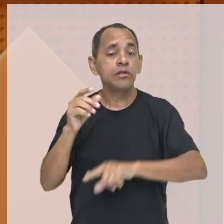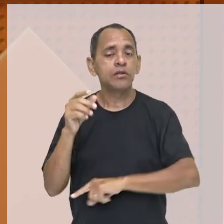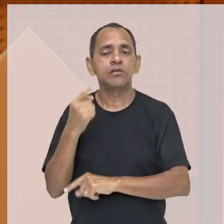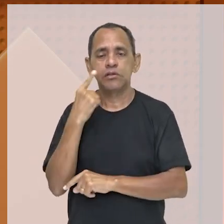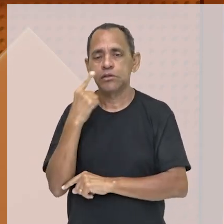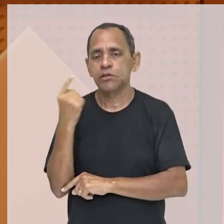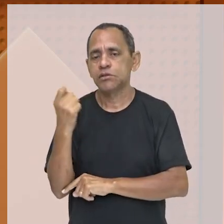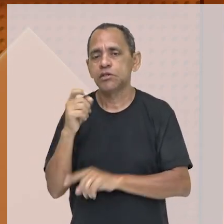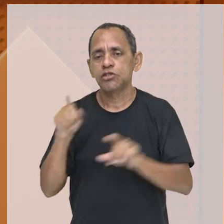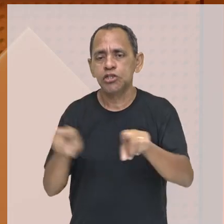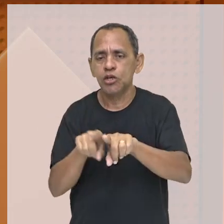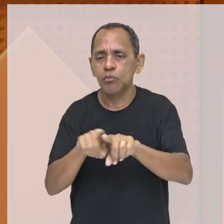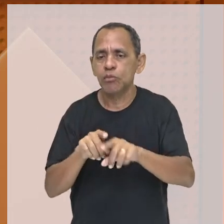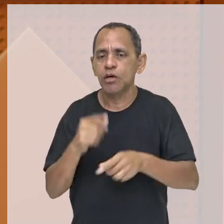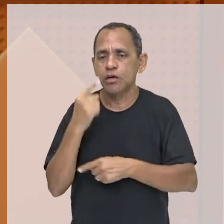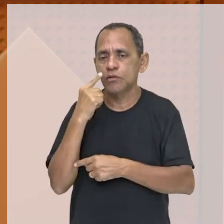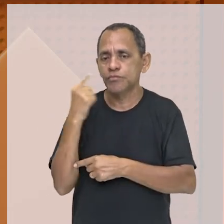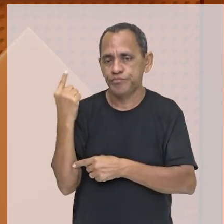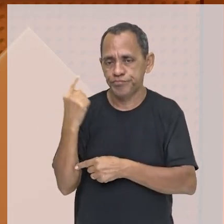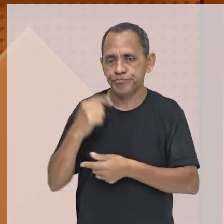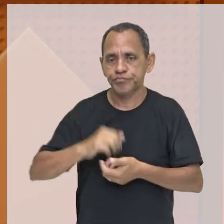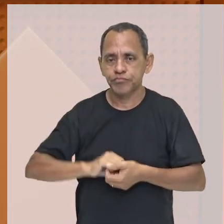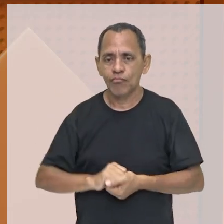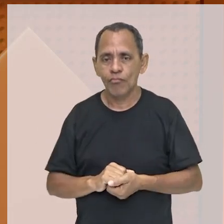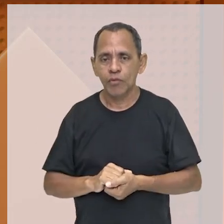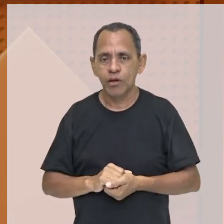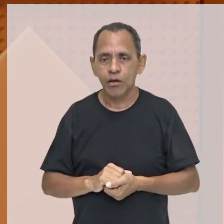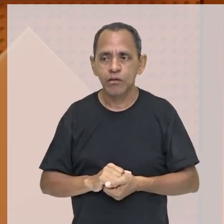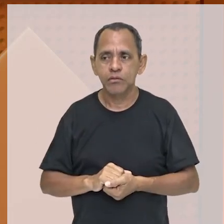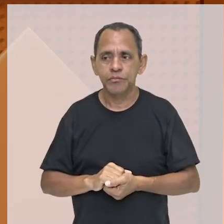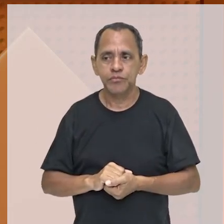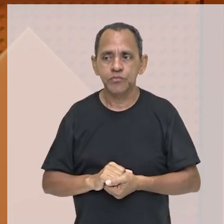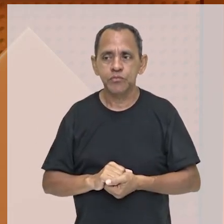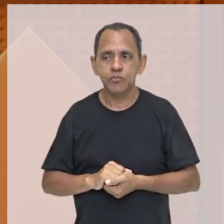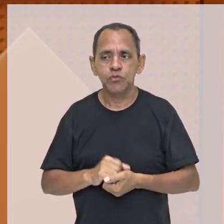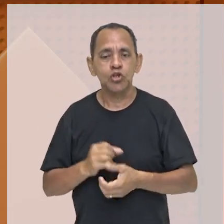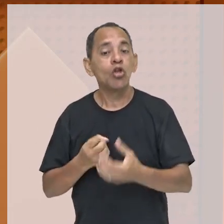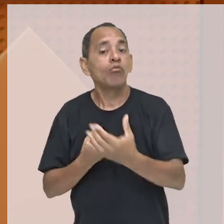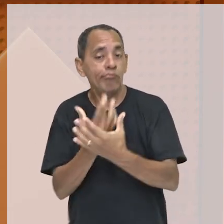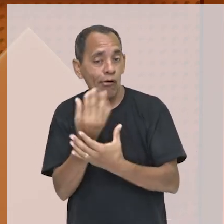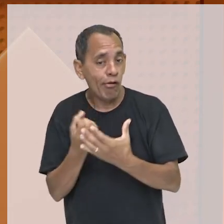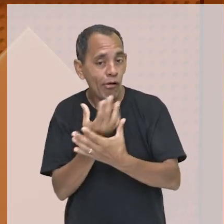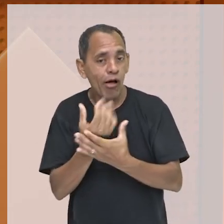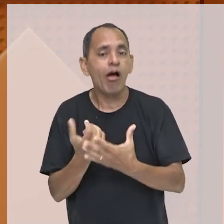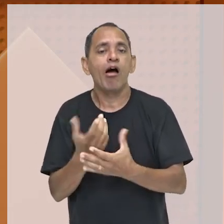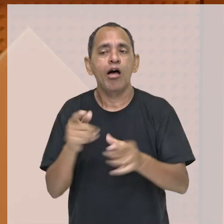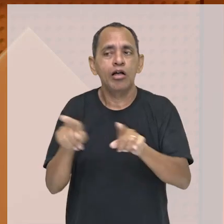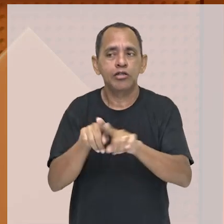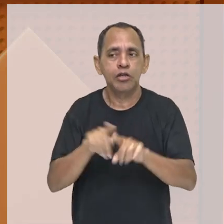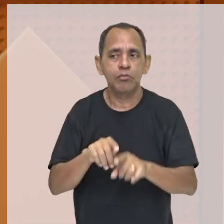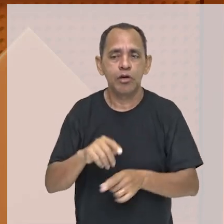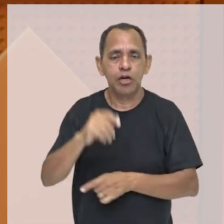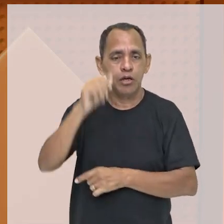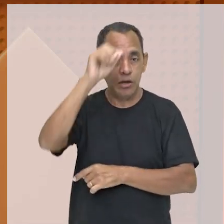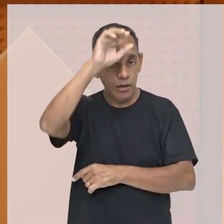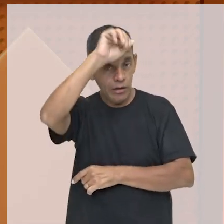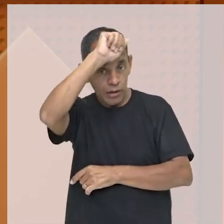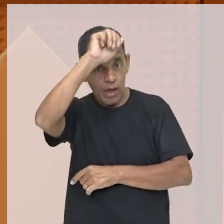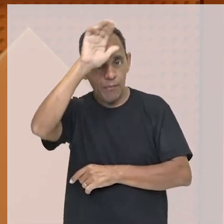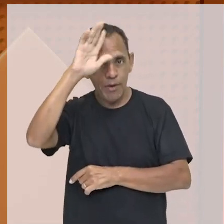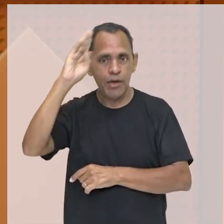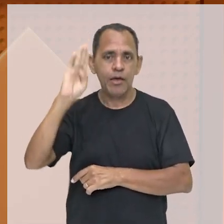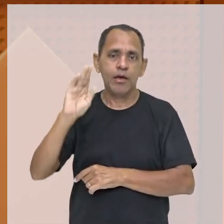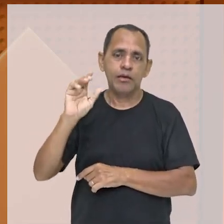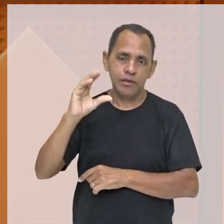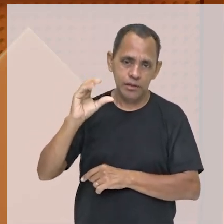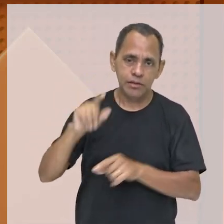interessante. Nós, quando somos alfabetizados, aqui no Ocidente, nós aprendemos o A, B, C, D, E até Z,